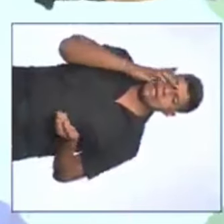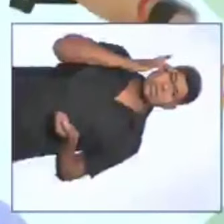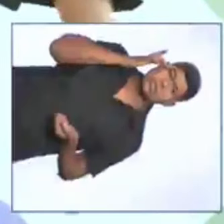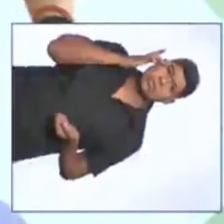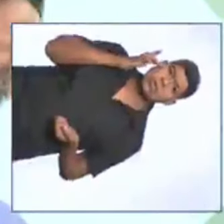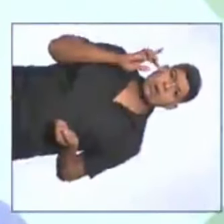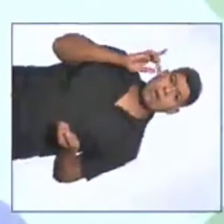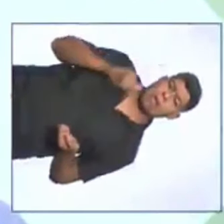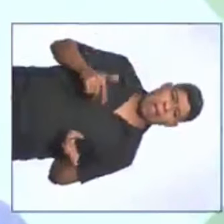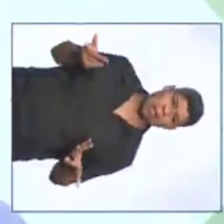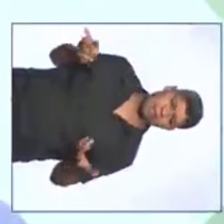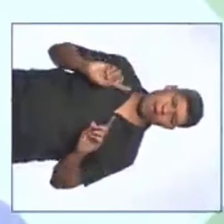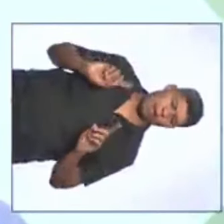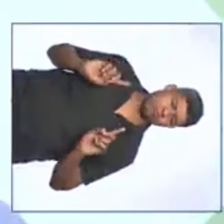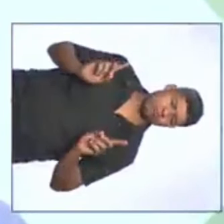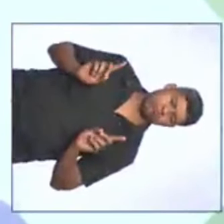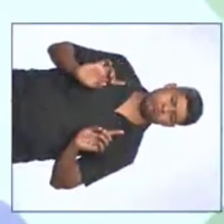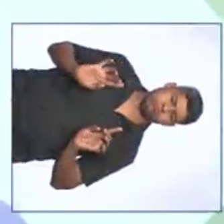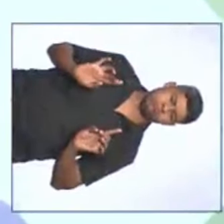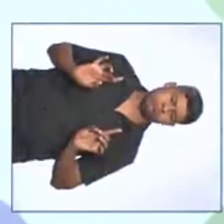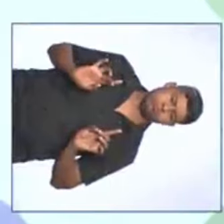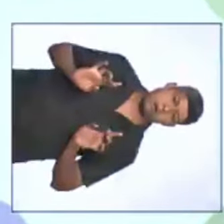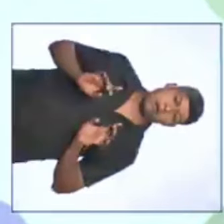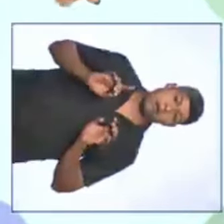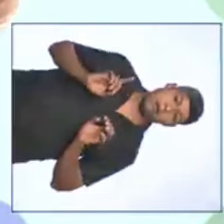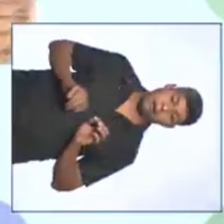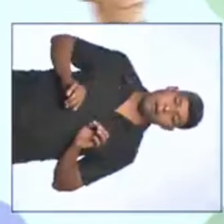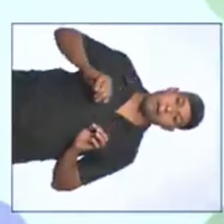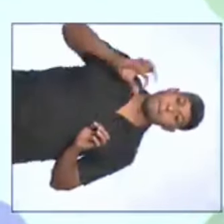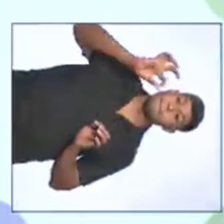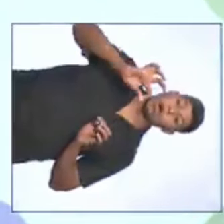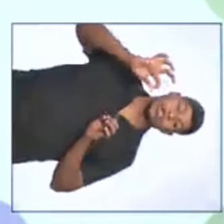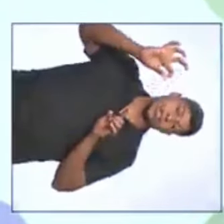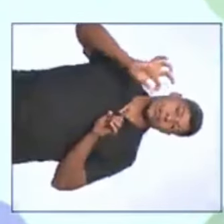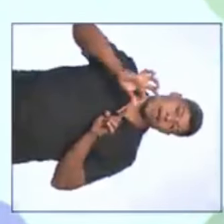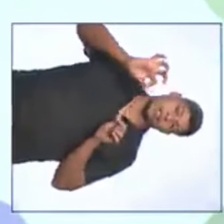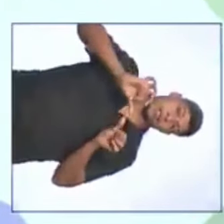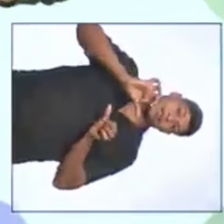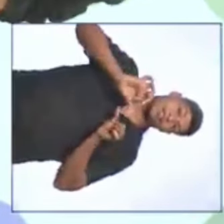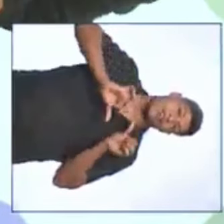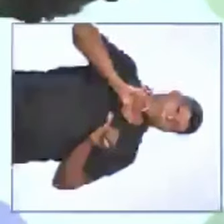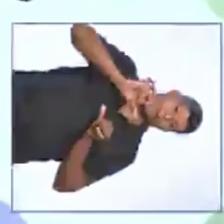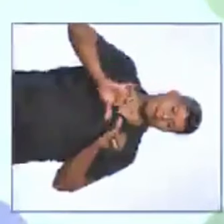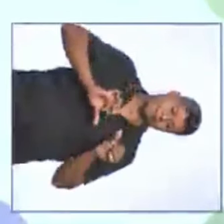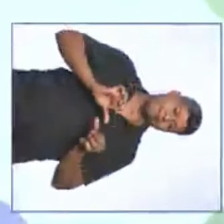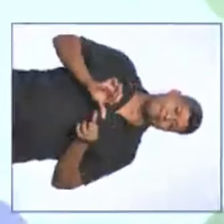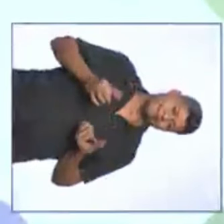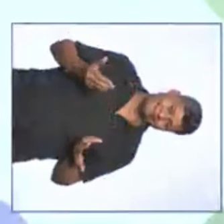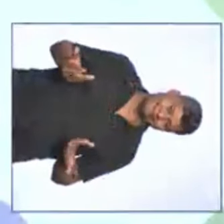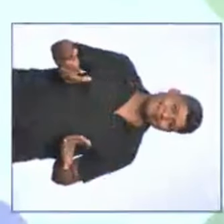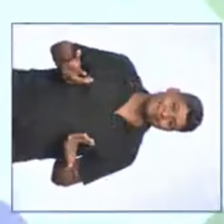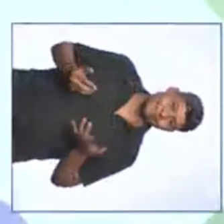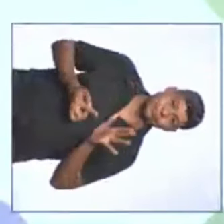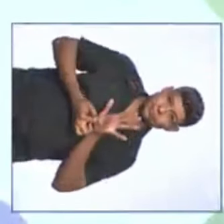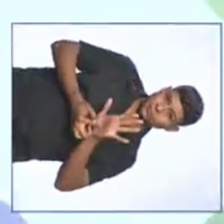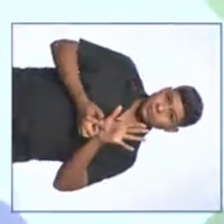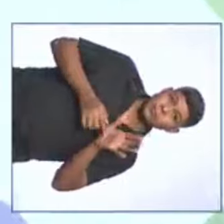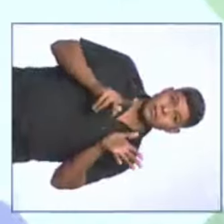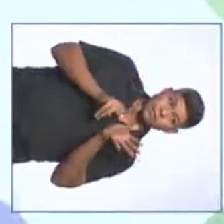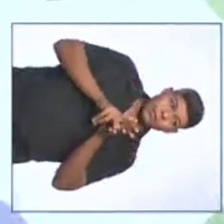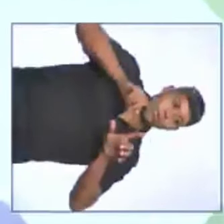são não sei o quê. Ninguém vai fazer isso. Então, normalmente, é transformado em uma porcentagem, e é apresentado num